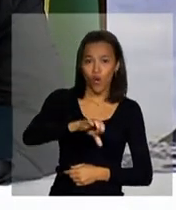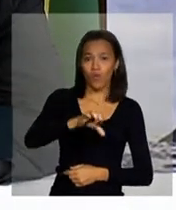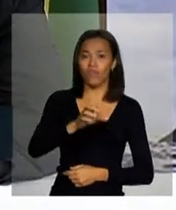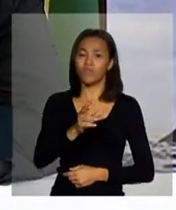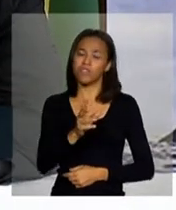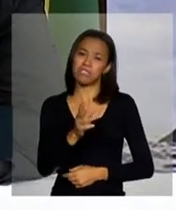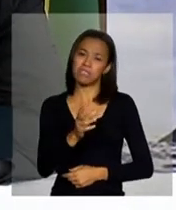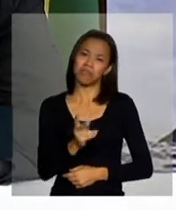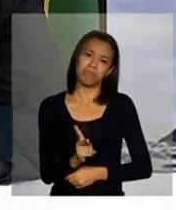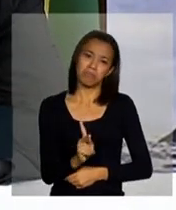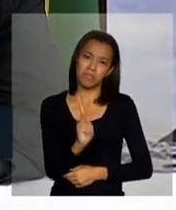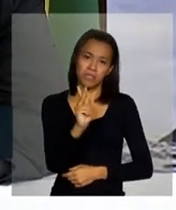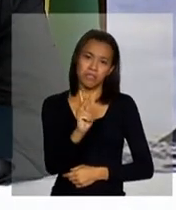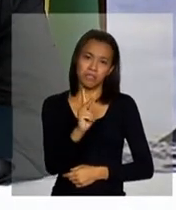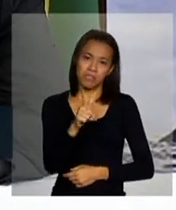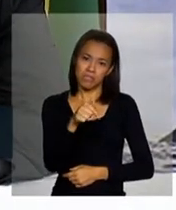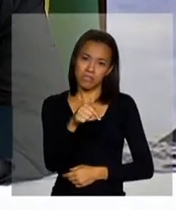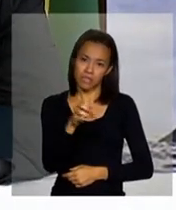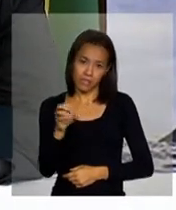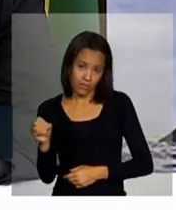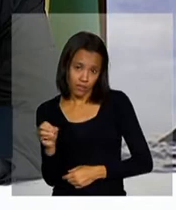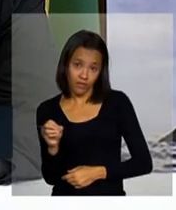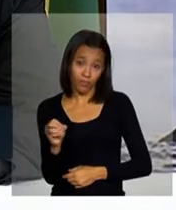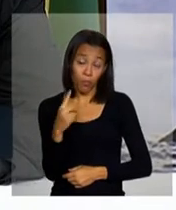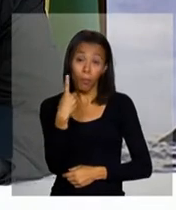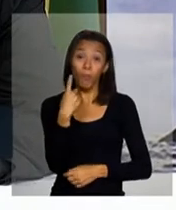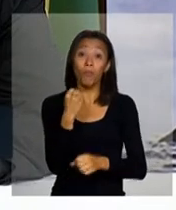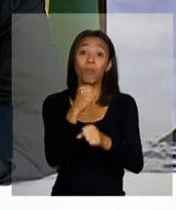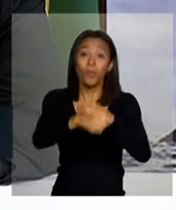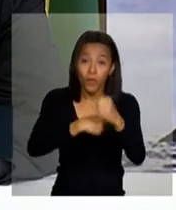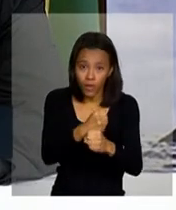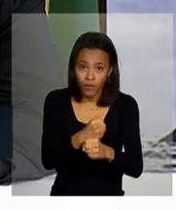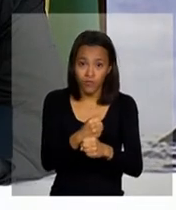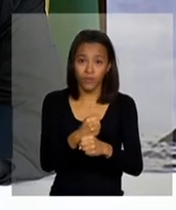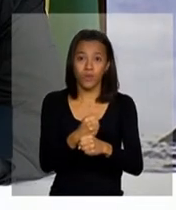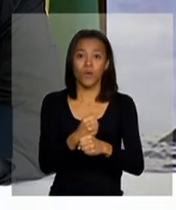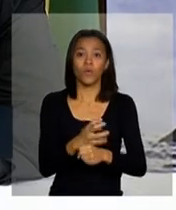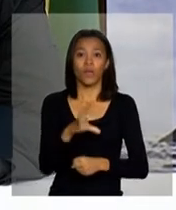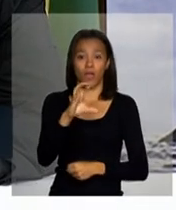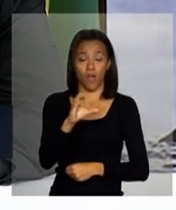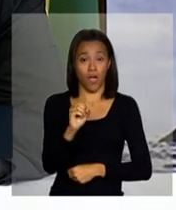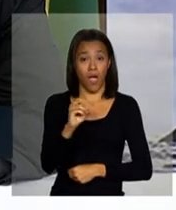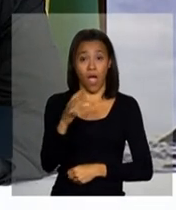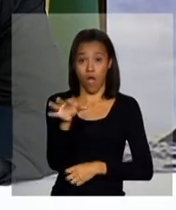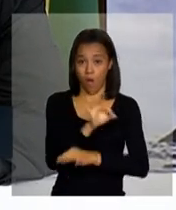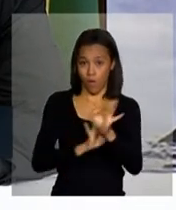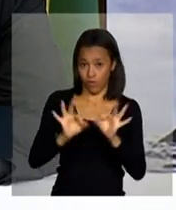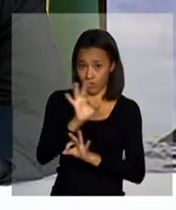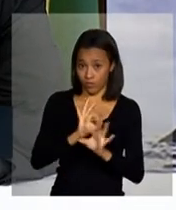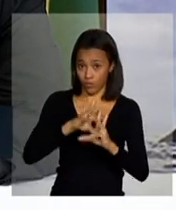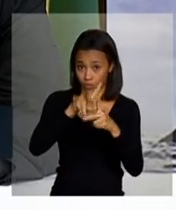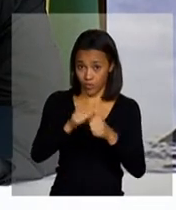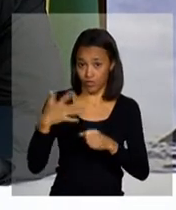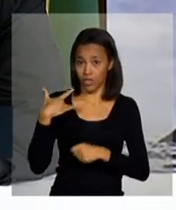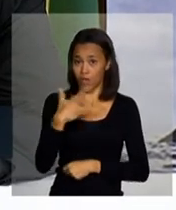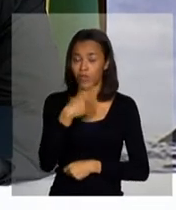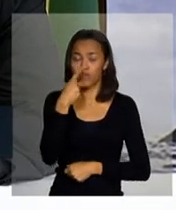9,7 kg, 9,8 kg per capita por ano. O mínimo que a Organização Mundial de Saúde prevê